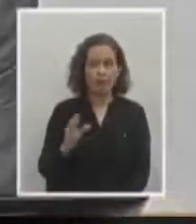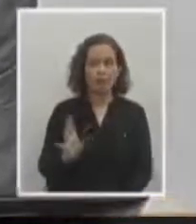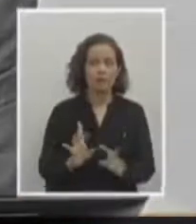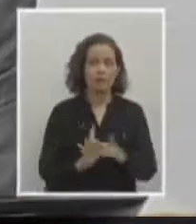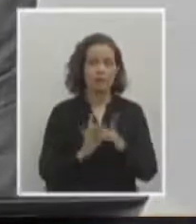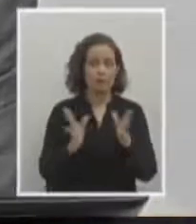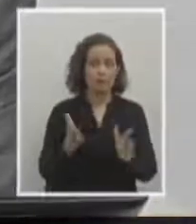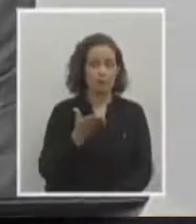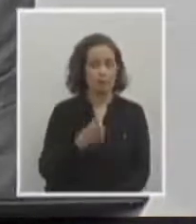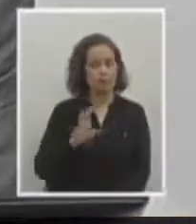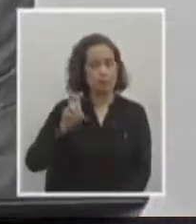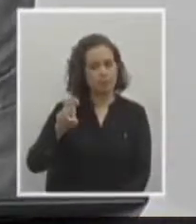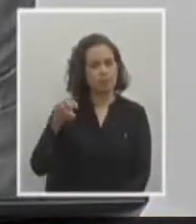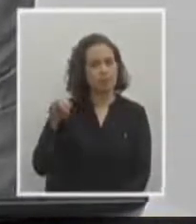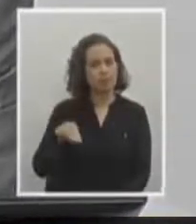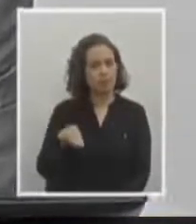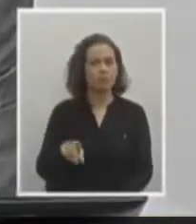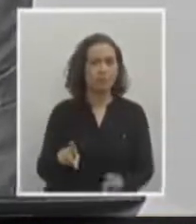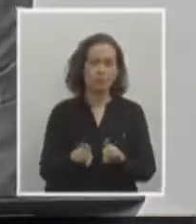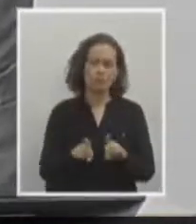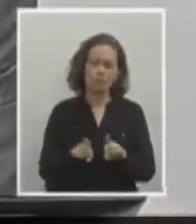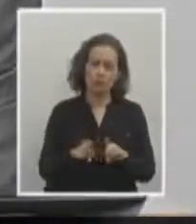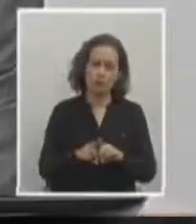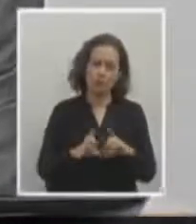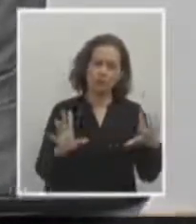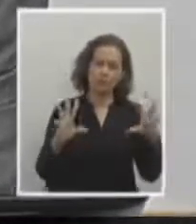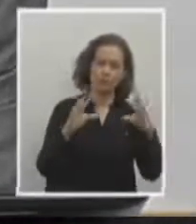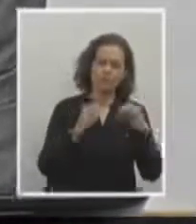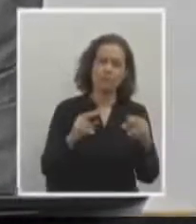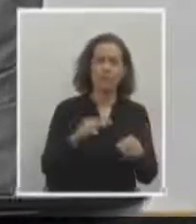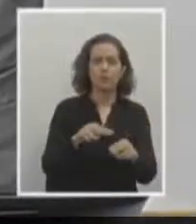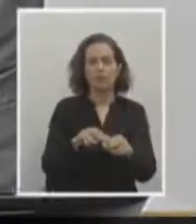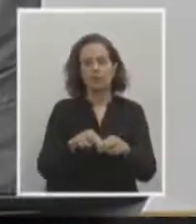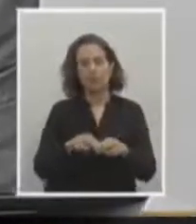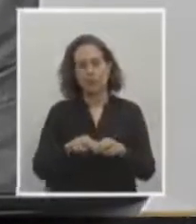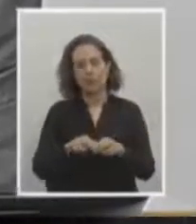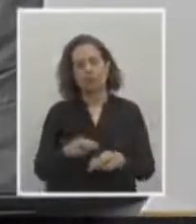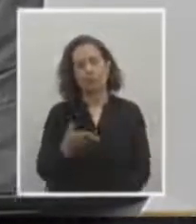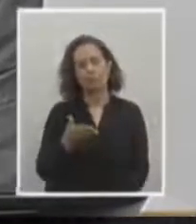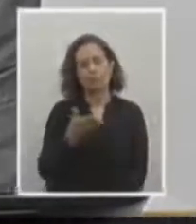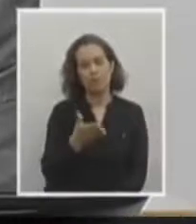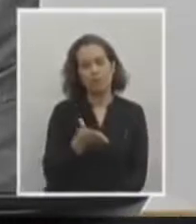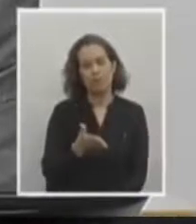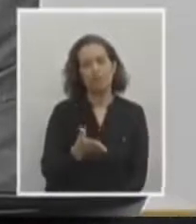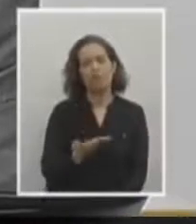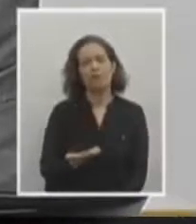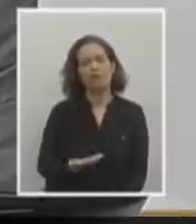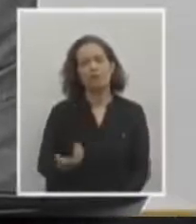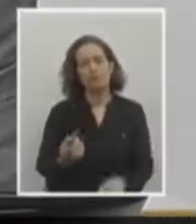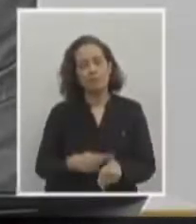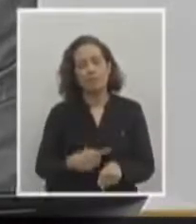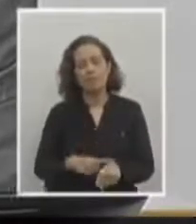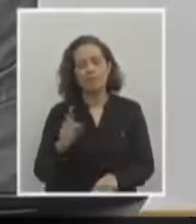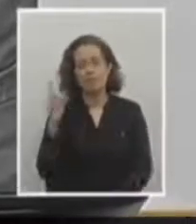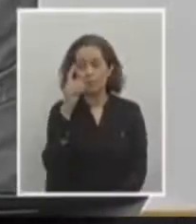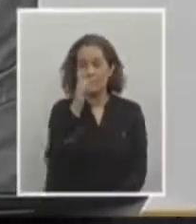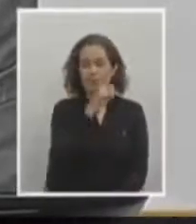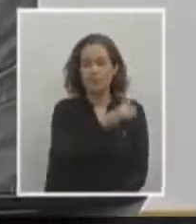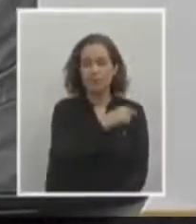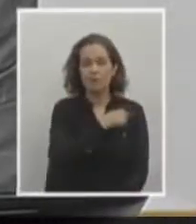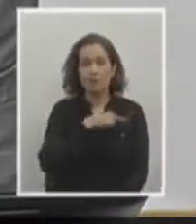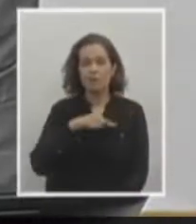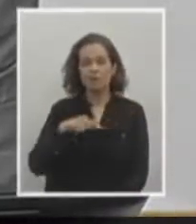ele 5 minutos para ele fazer as considerações, devido ao fato, né, de estar aí num momento delicado, teve que ir lá